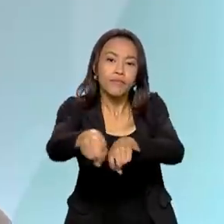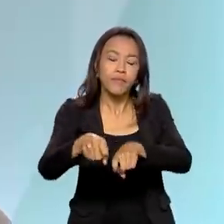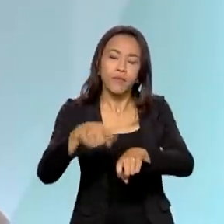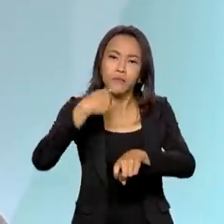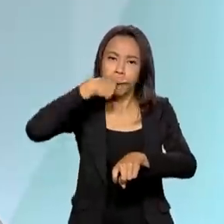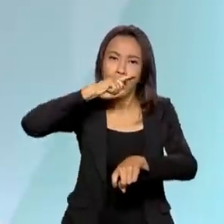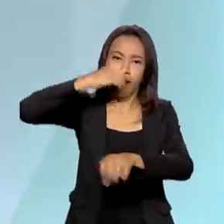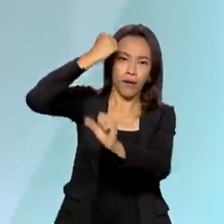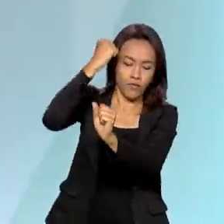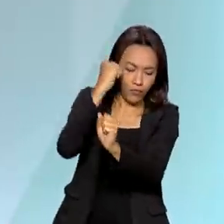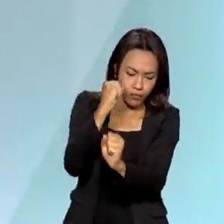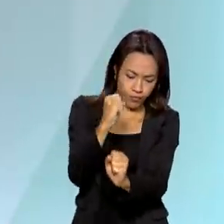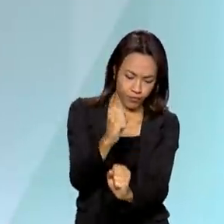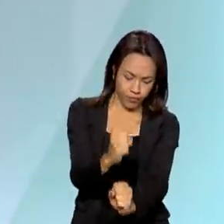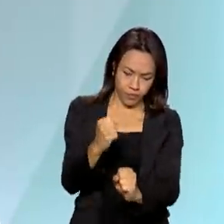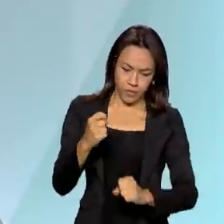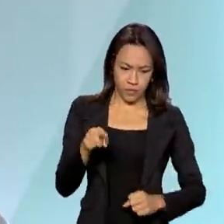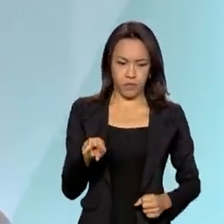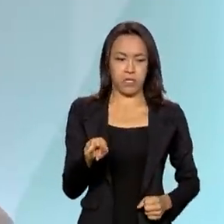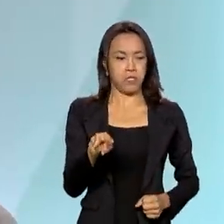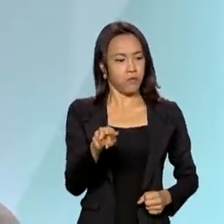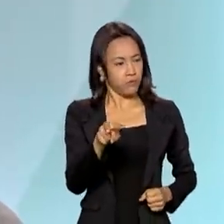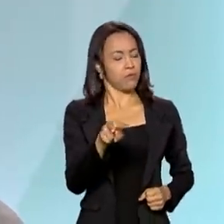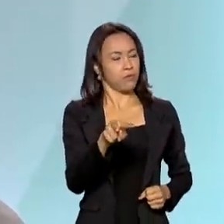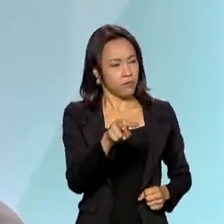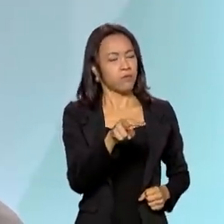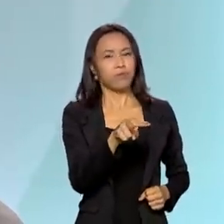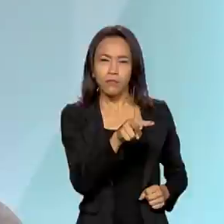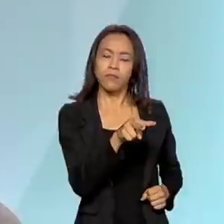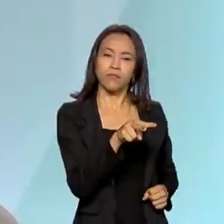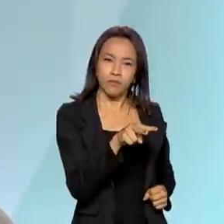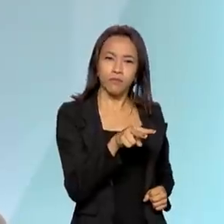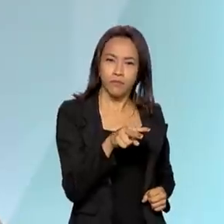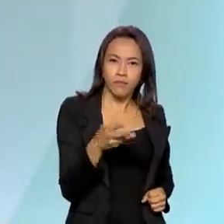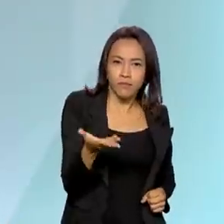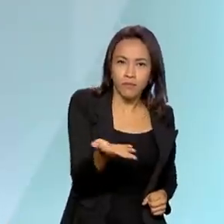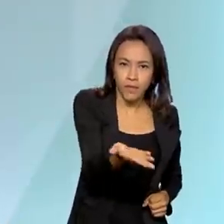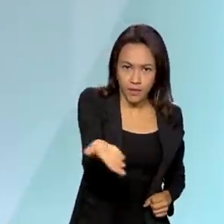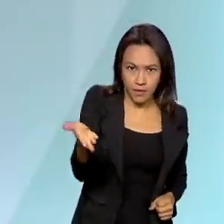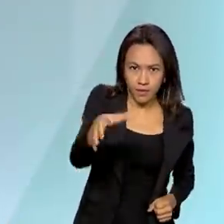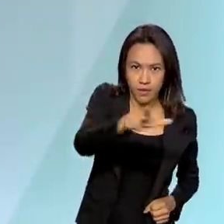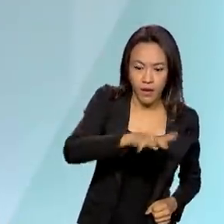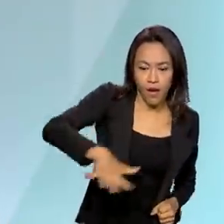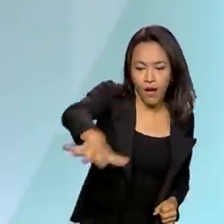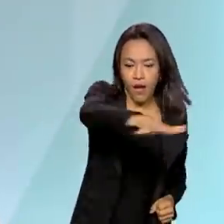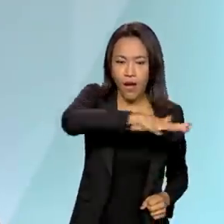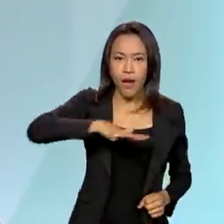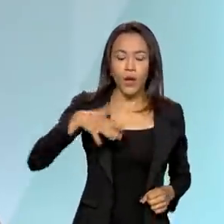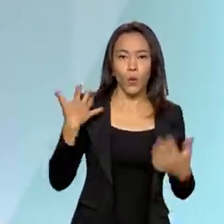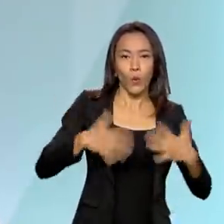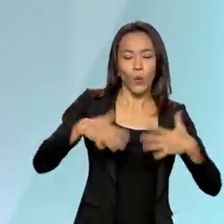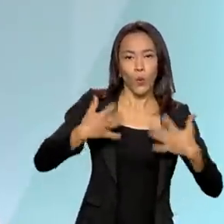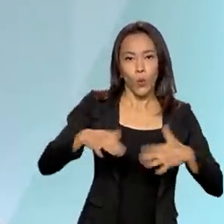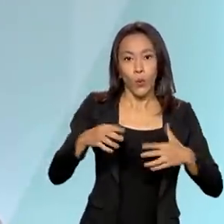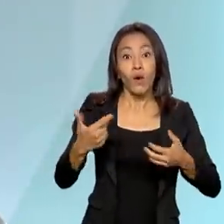cana-de-açúcar. A operação do setor, o setor suco energético agora, porque você está produzindo muita energia a partir